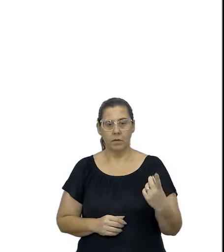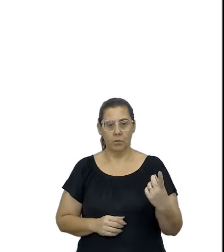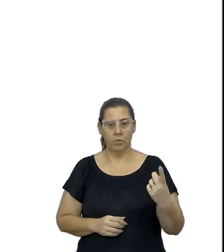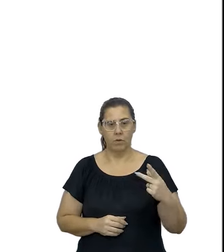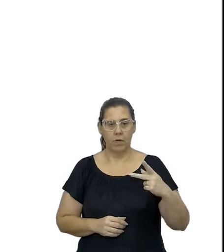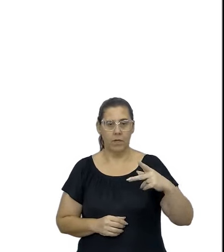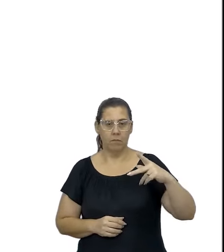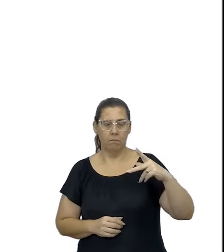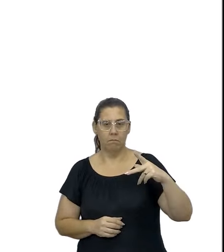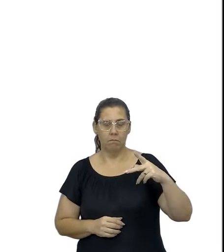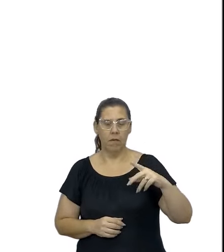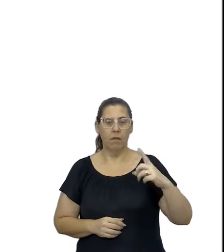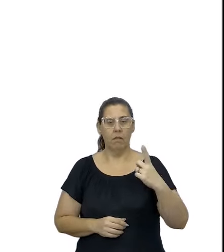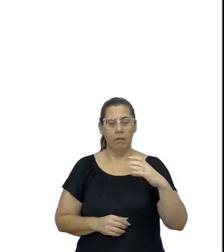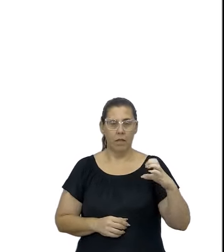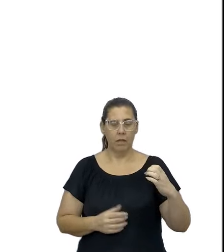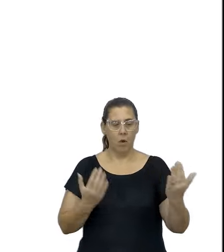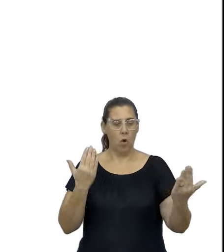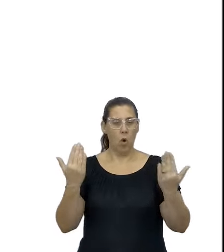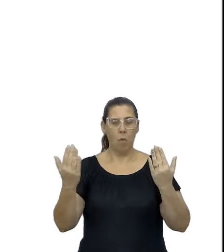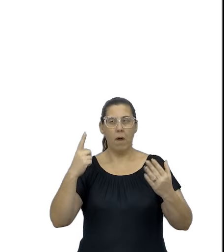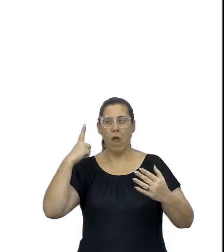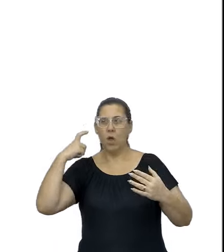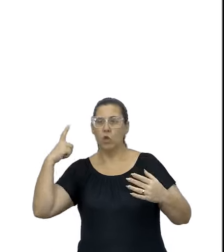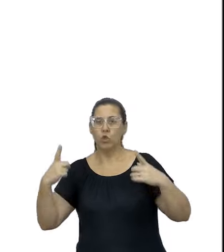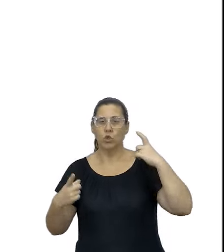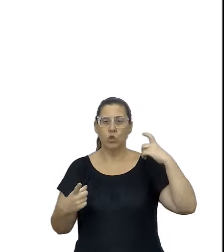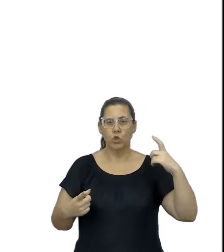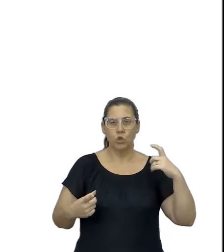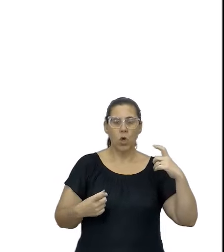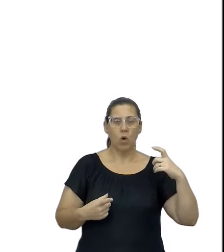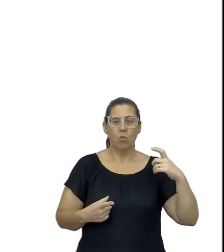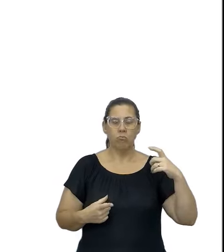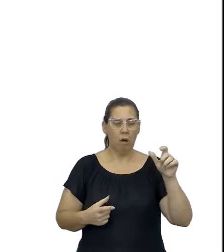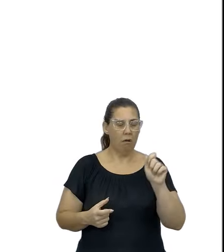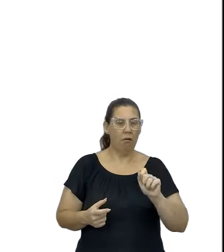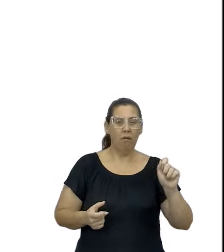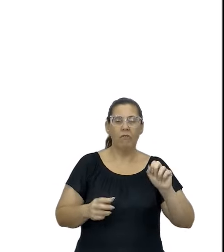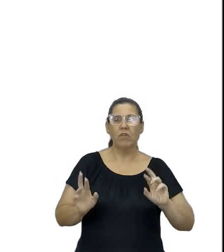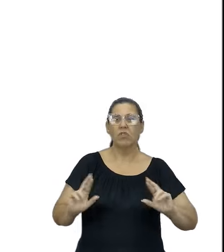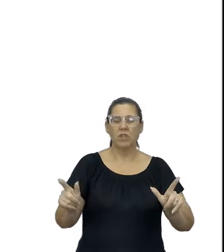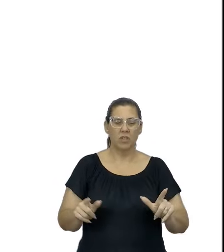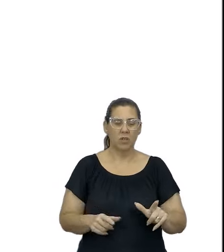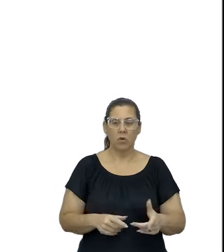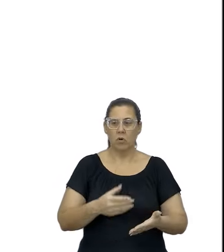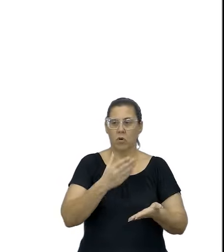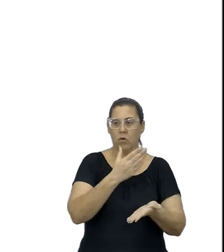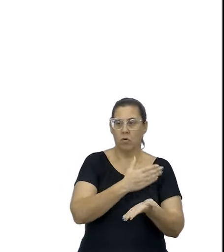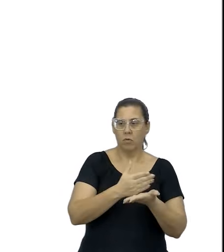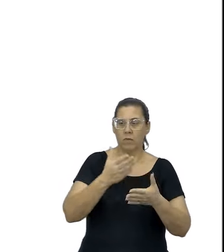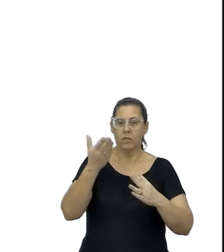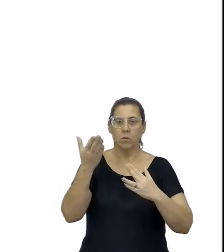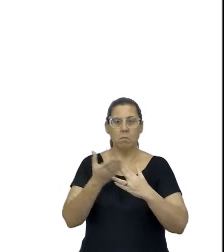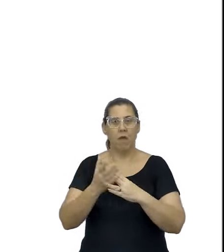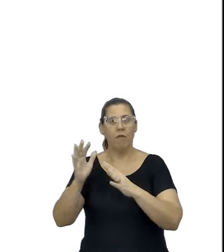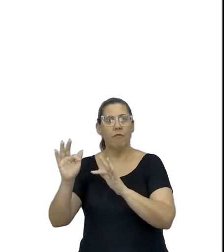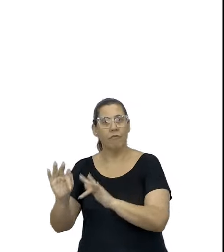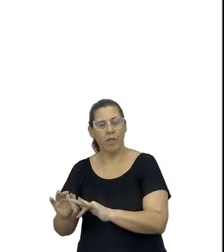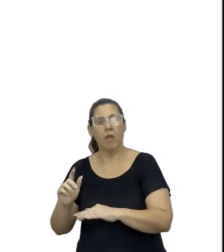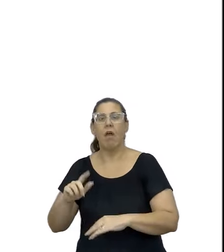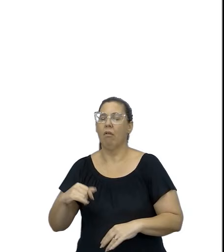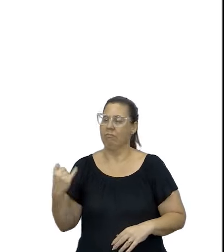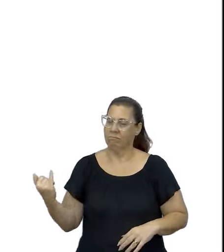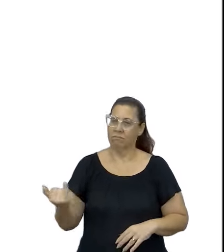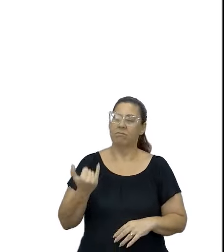F01LP13, que é comparar som e grafia de diferentes partes da palavra, começo, meio e fim, ela é fundamental